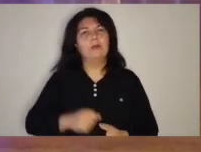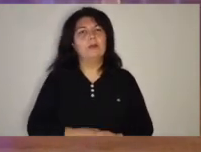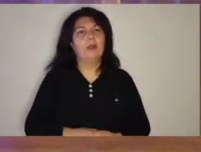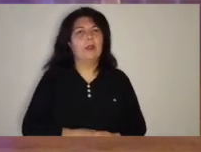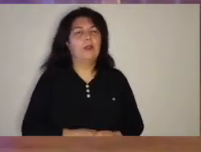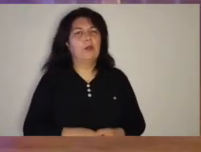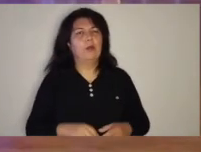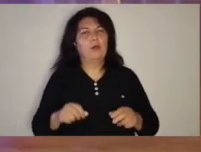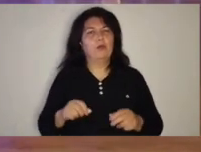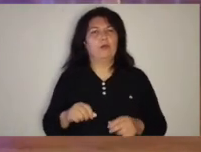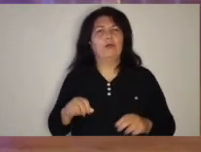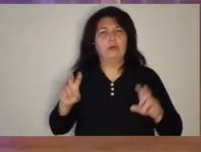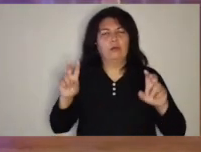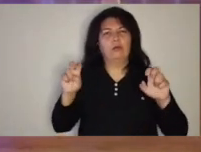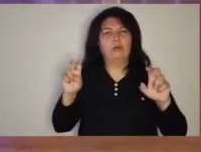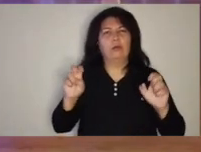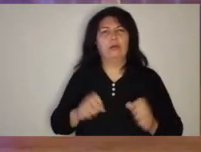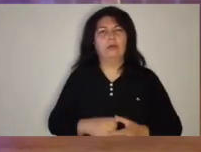textos